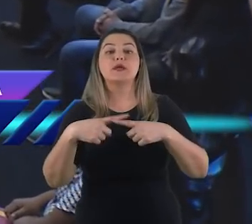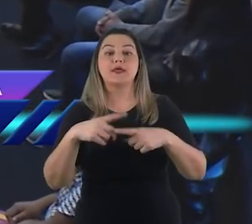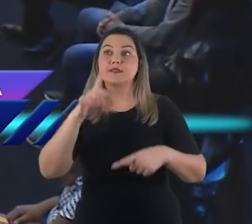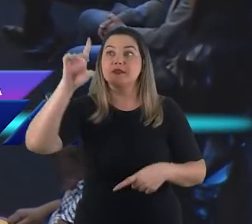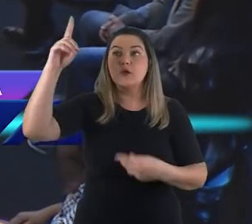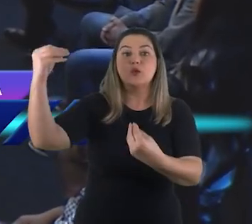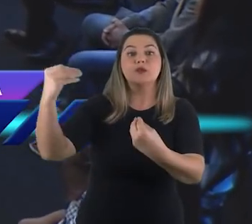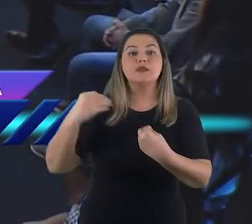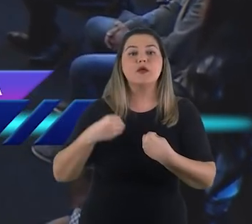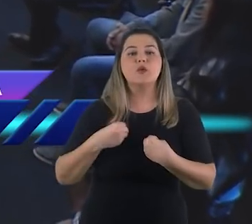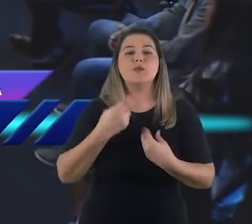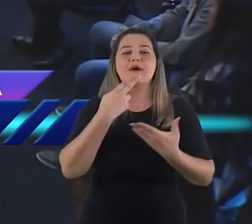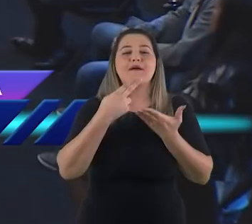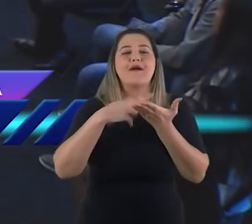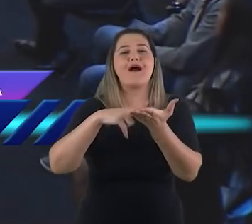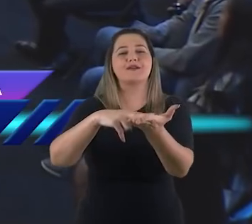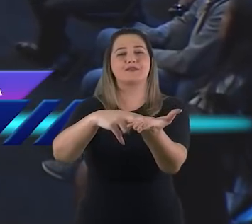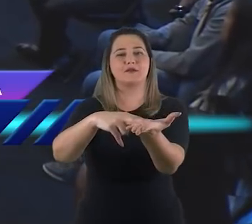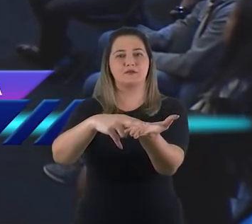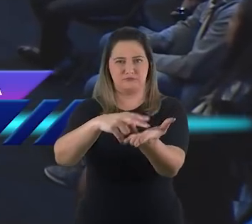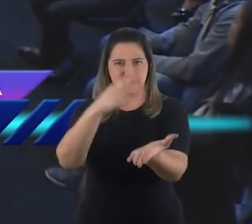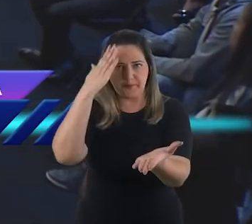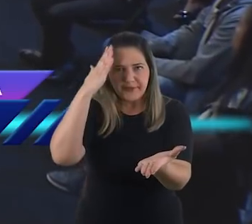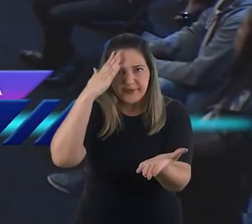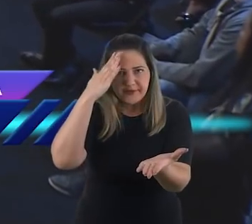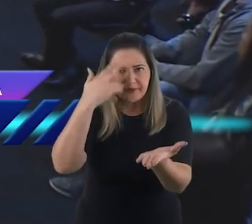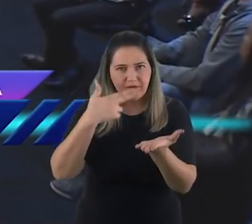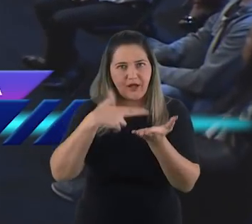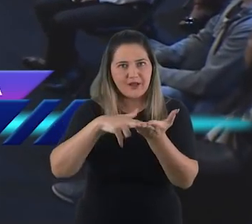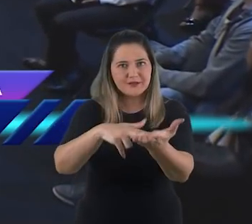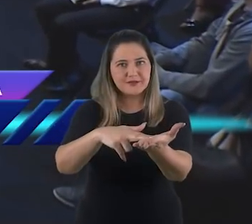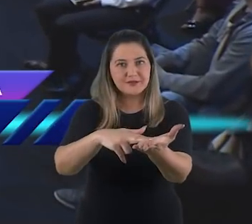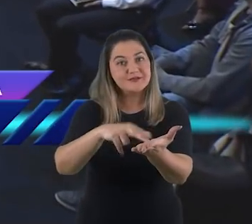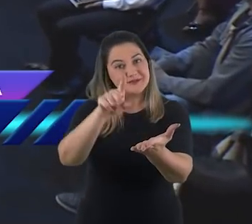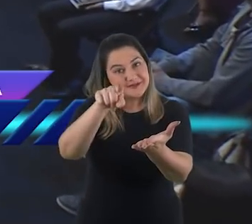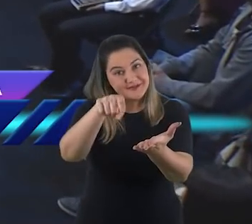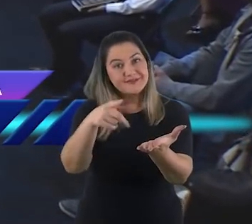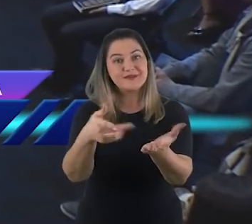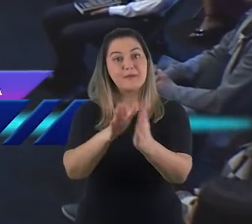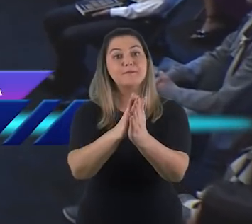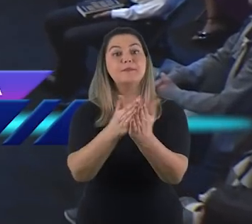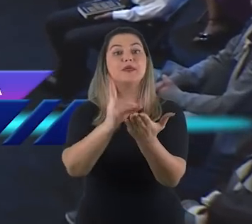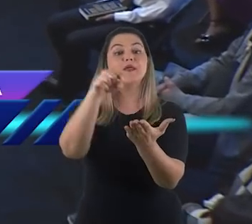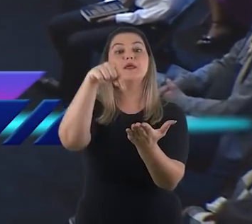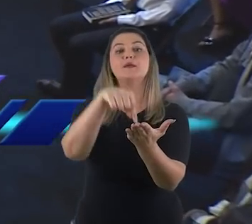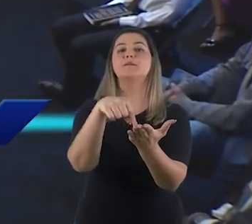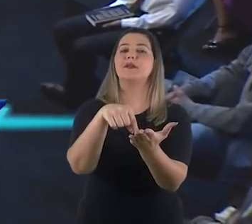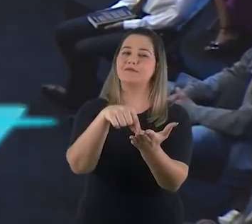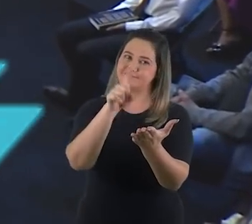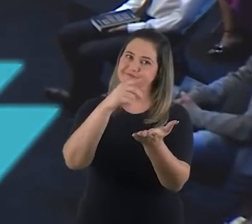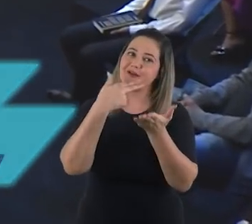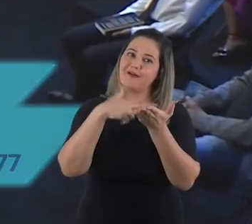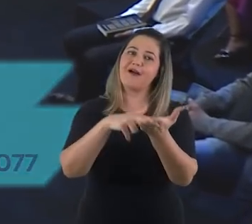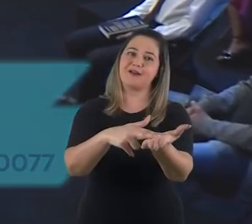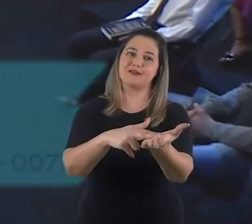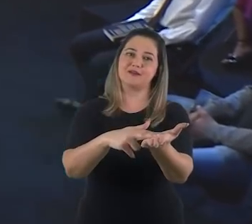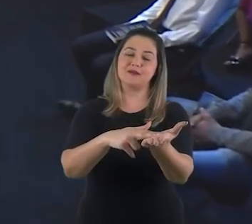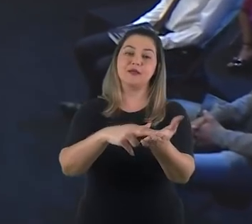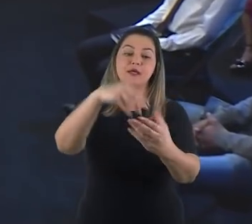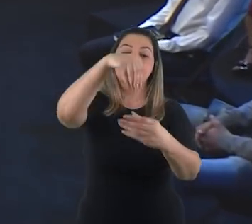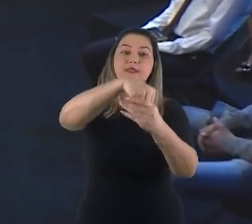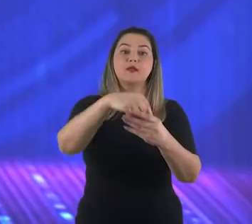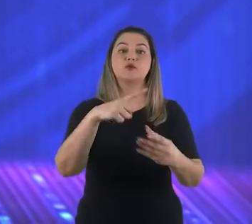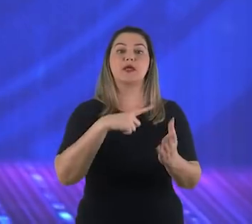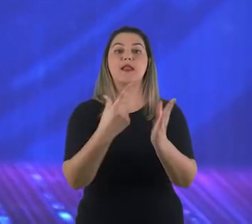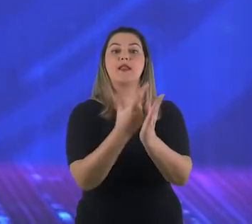Bíblia? Bíblia nada mais é do que um conjunto de 66 livros, que demorou 1.600 anos para